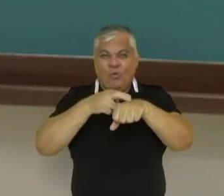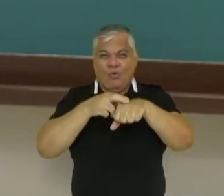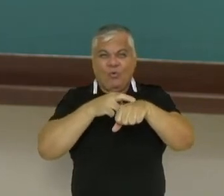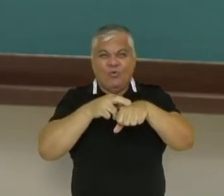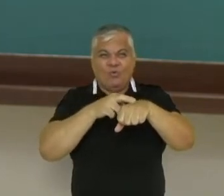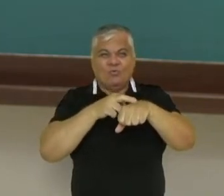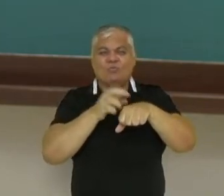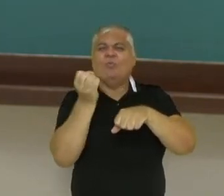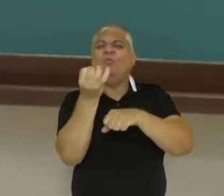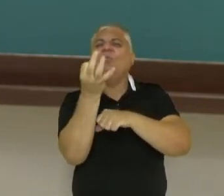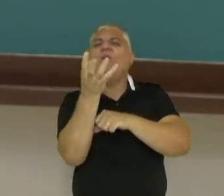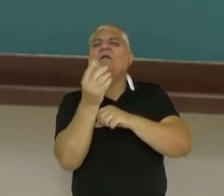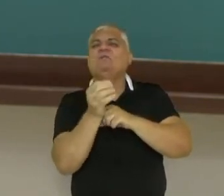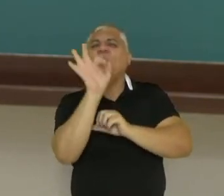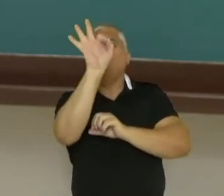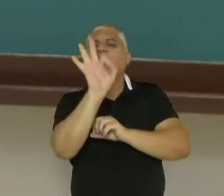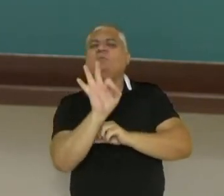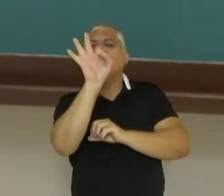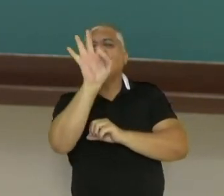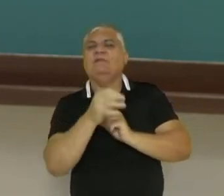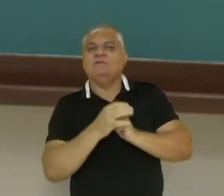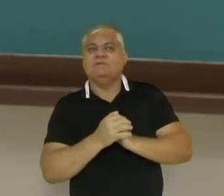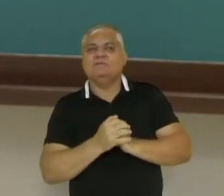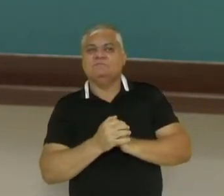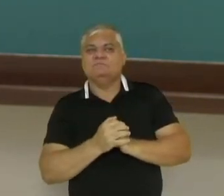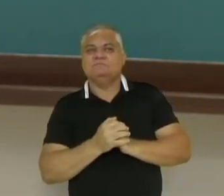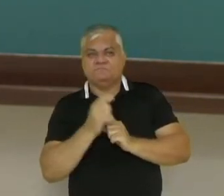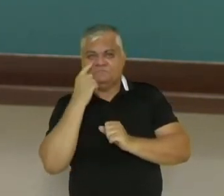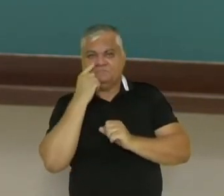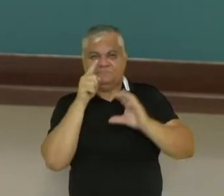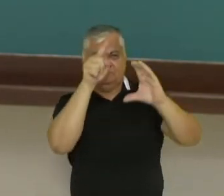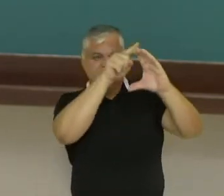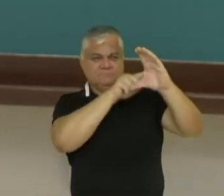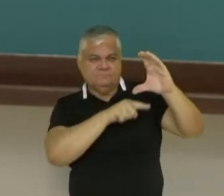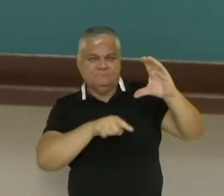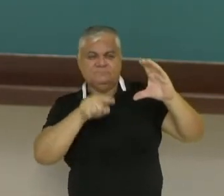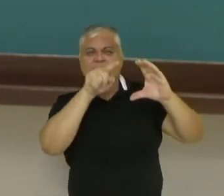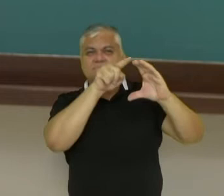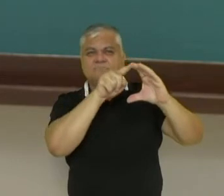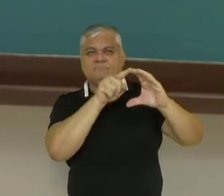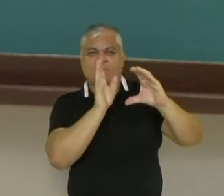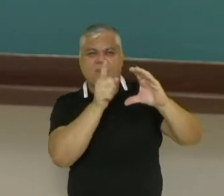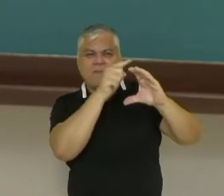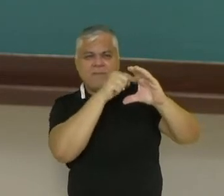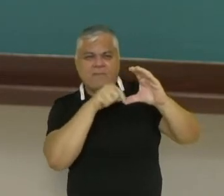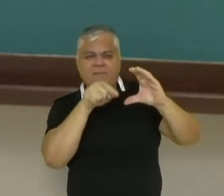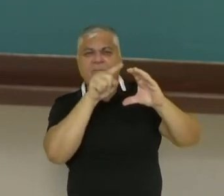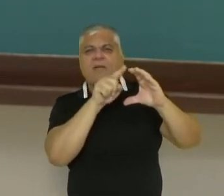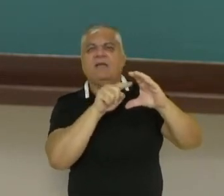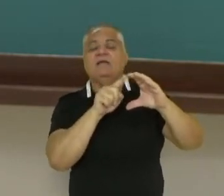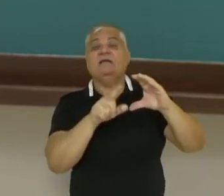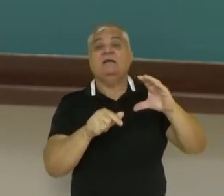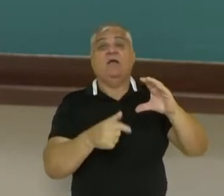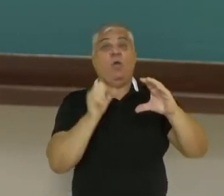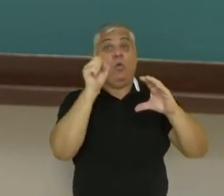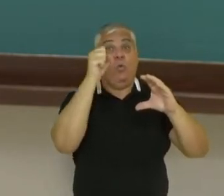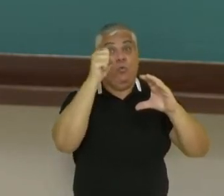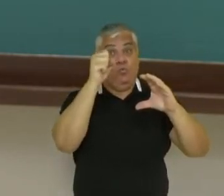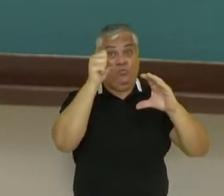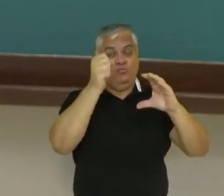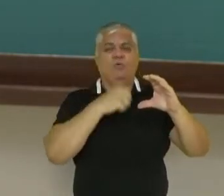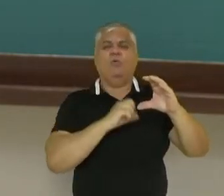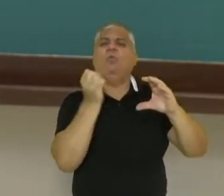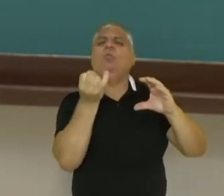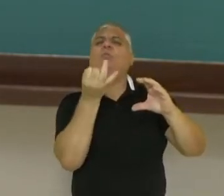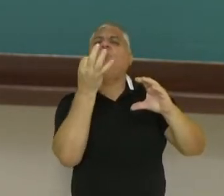quadradinho qual a fração. Por exemplo, aqui eu tenho um círculo dividido em 1, 2, 3, 4, 5, 6, 7, 8 pedaços.